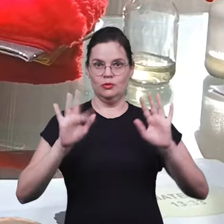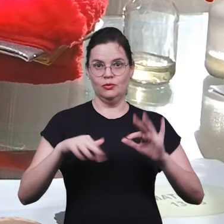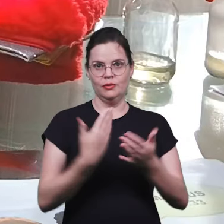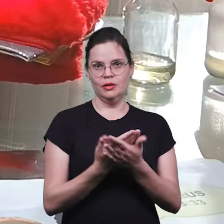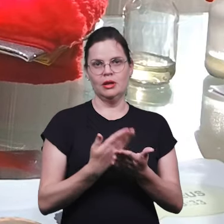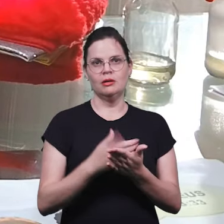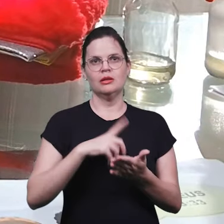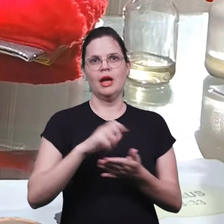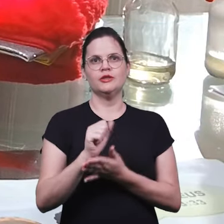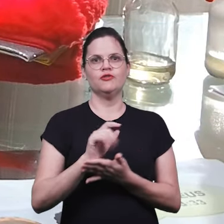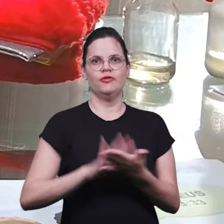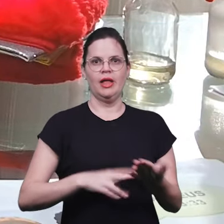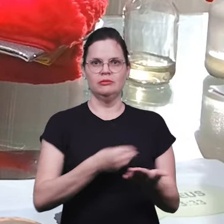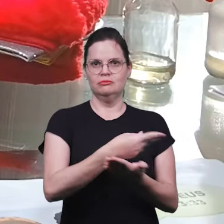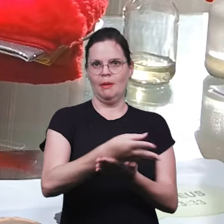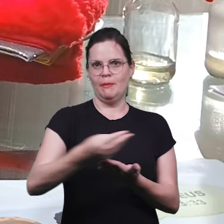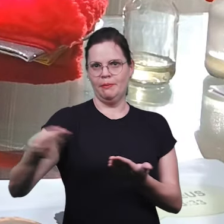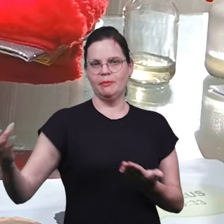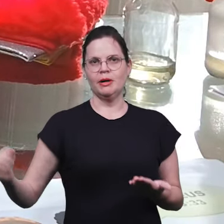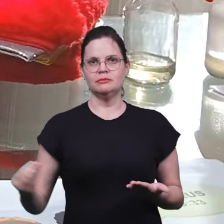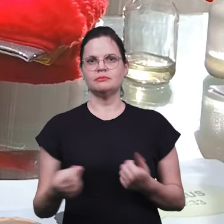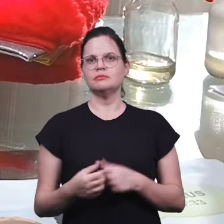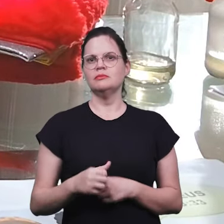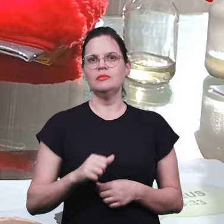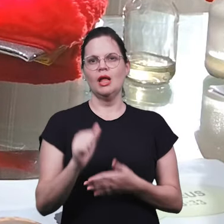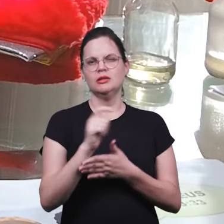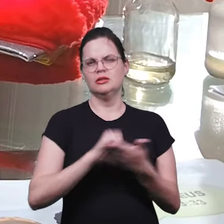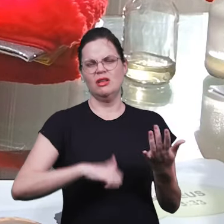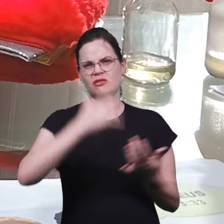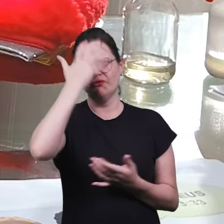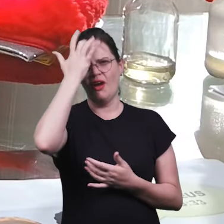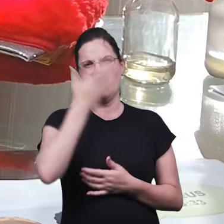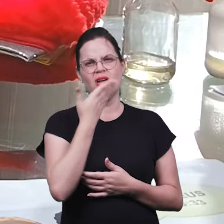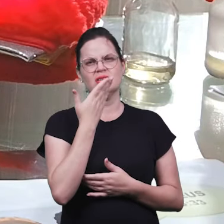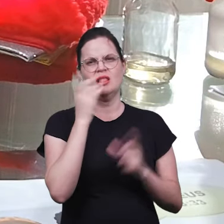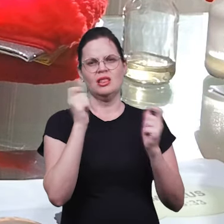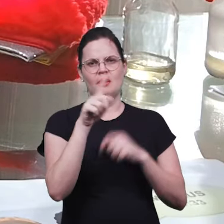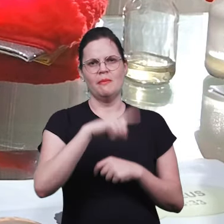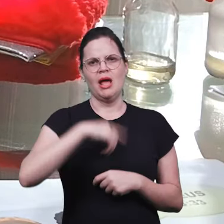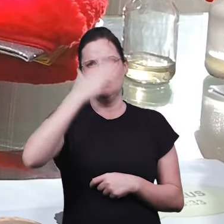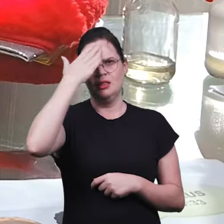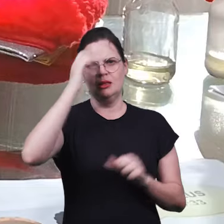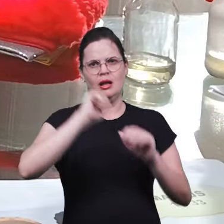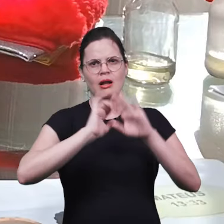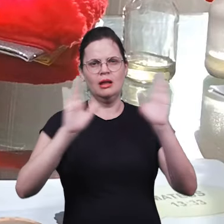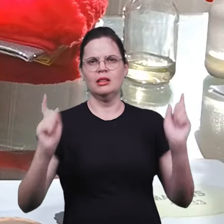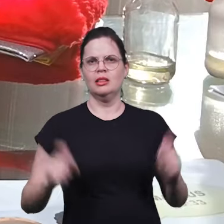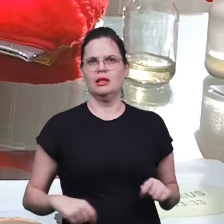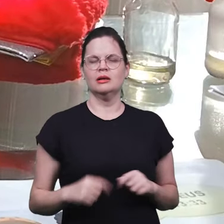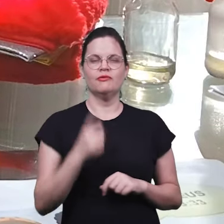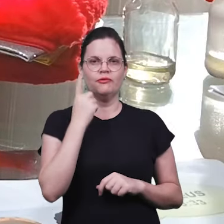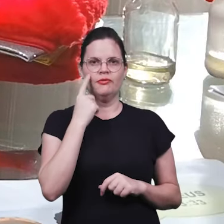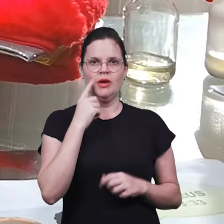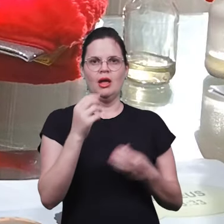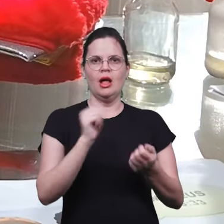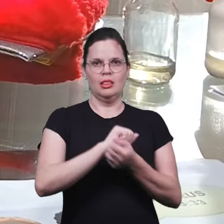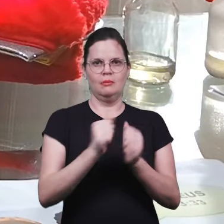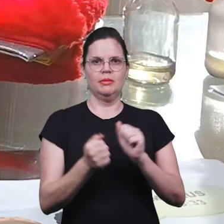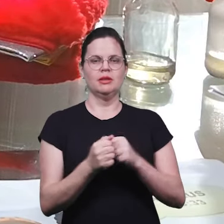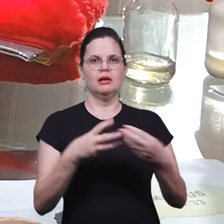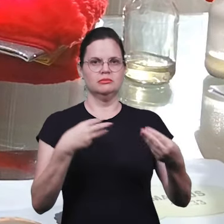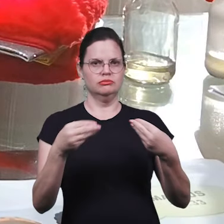atividades. São atividades mais flexíveis, de melhor compreensão. Tá vendo? Para as